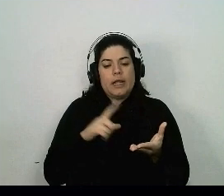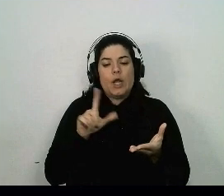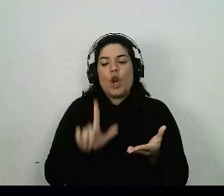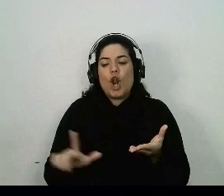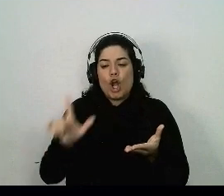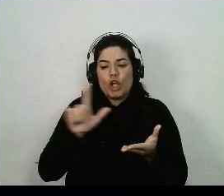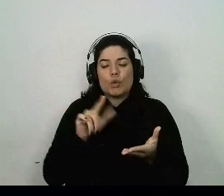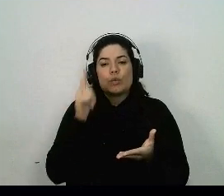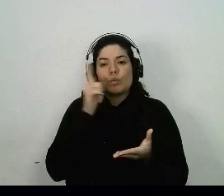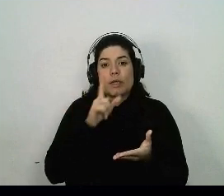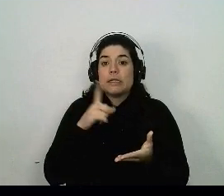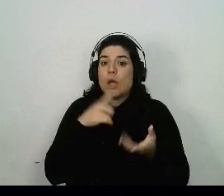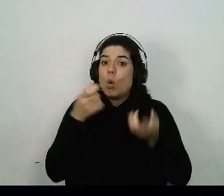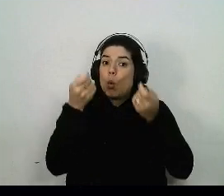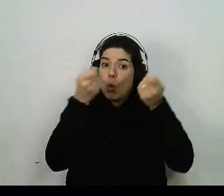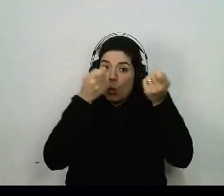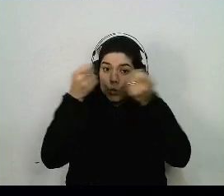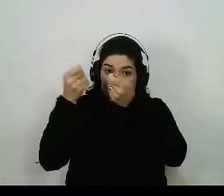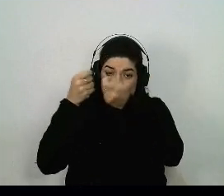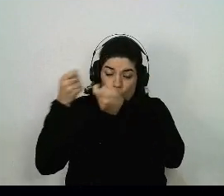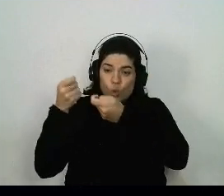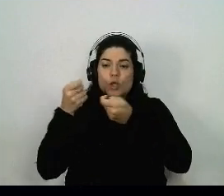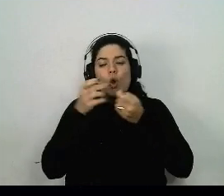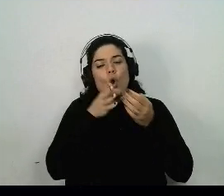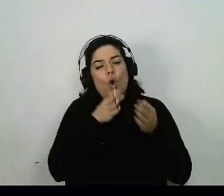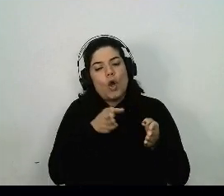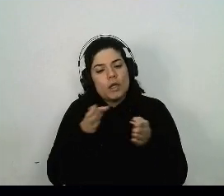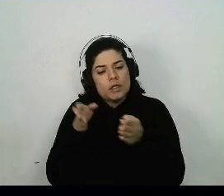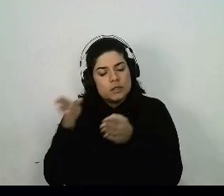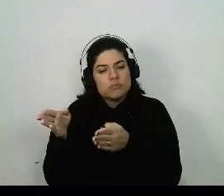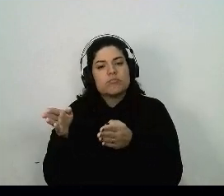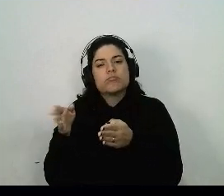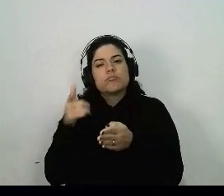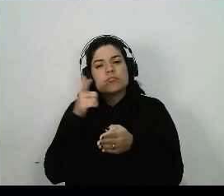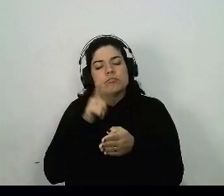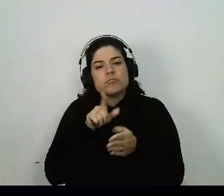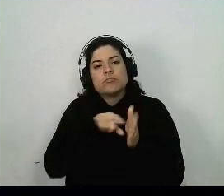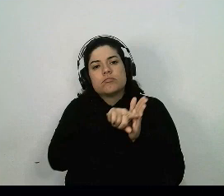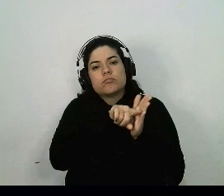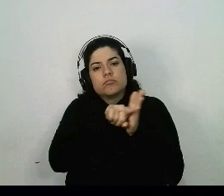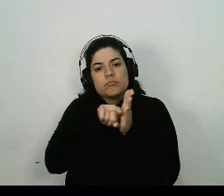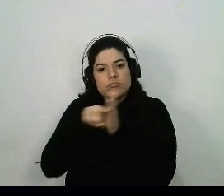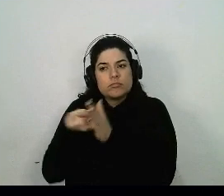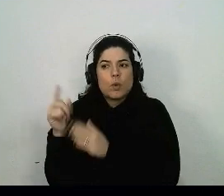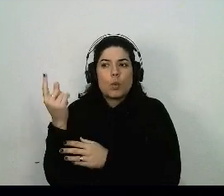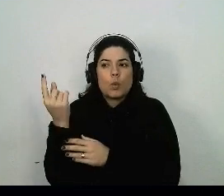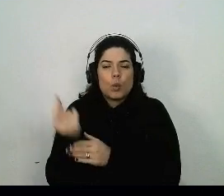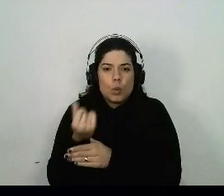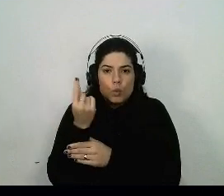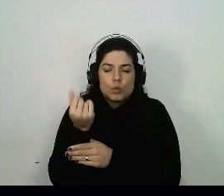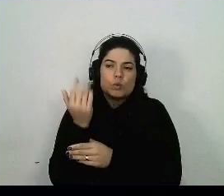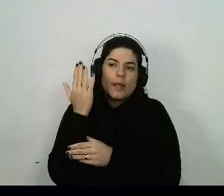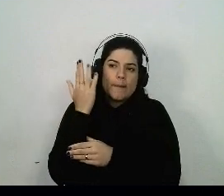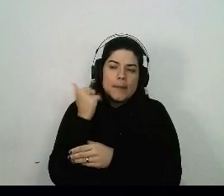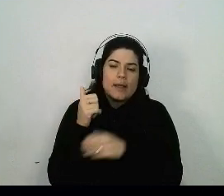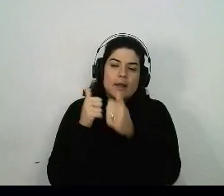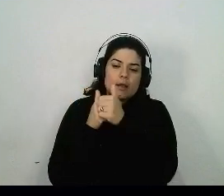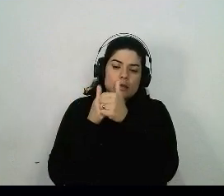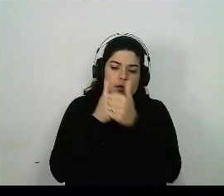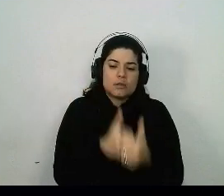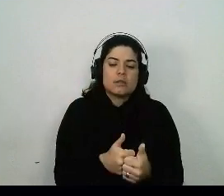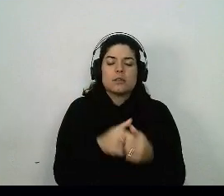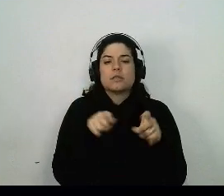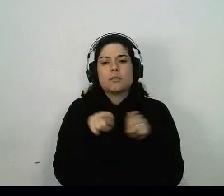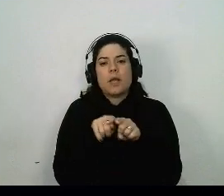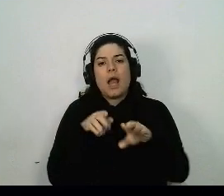e controle, né? Organizado, com rastreamento de custos, também segregação de ambientes, acesso e